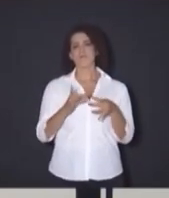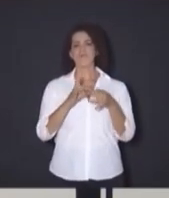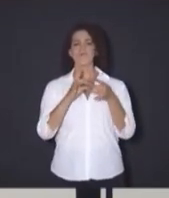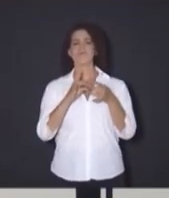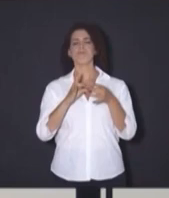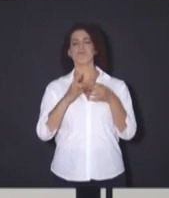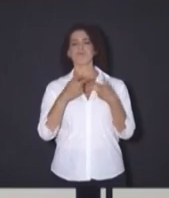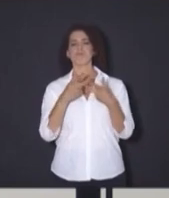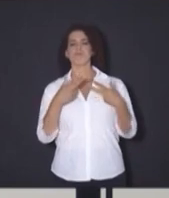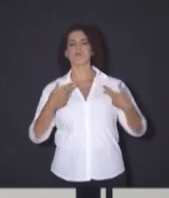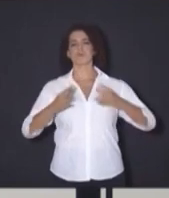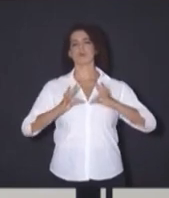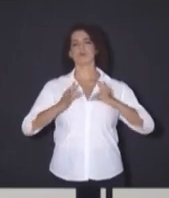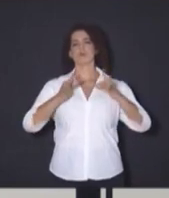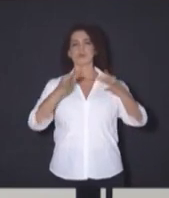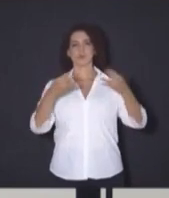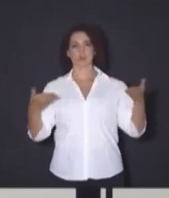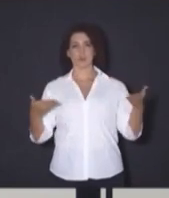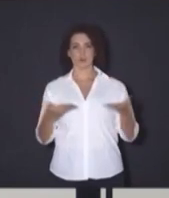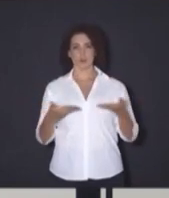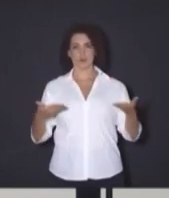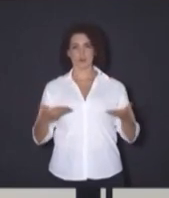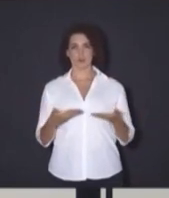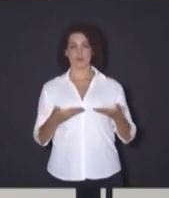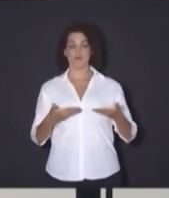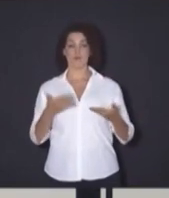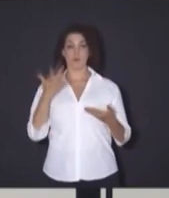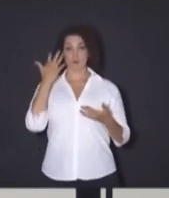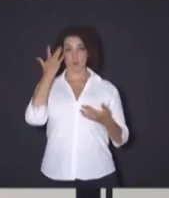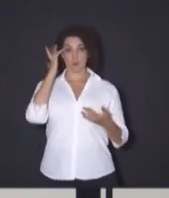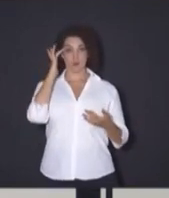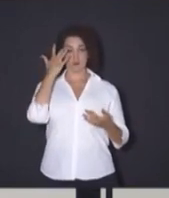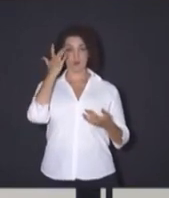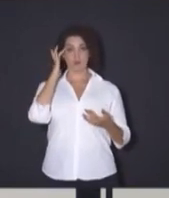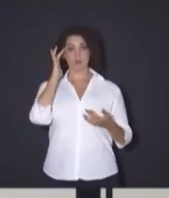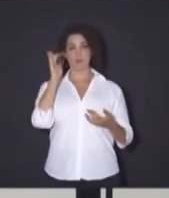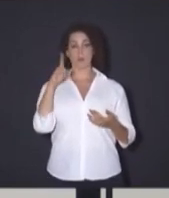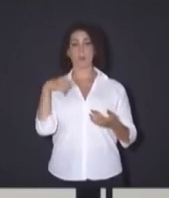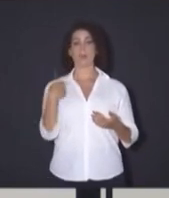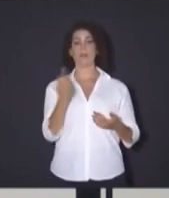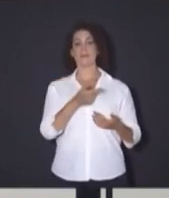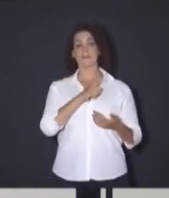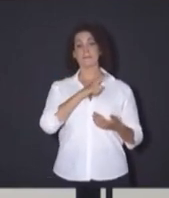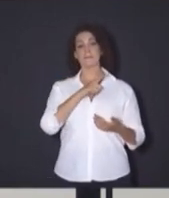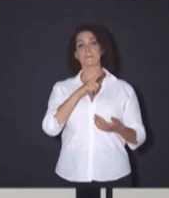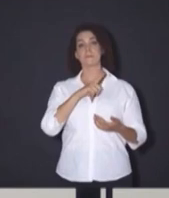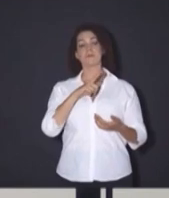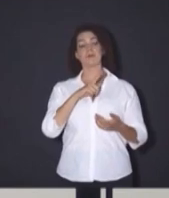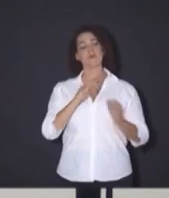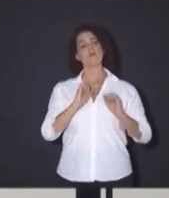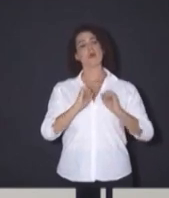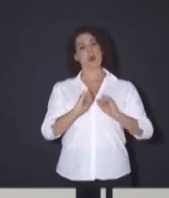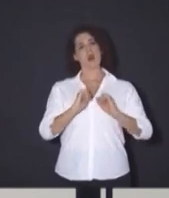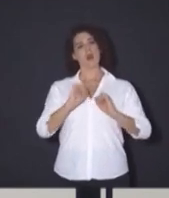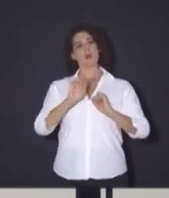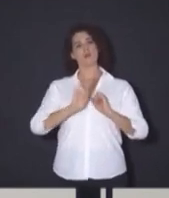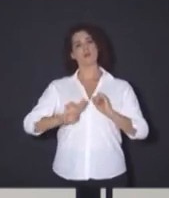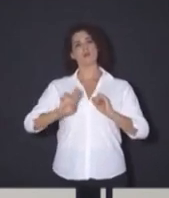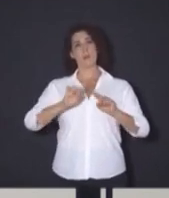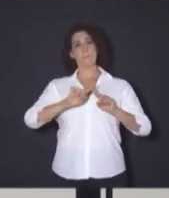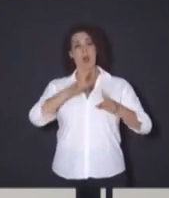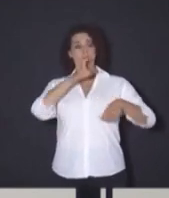hoje? Eu acho que a gente tem e pode utilizar, mas não